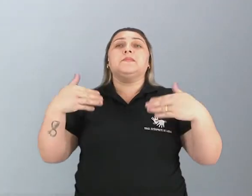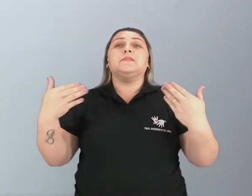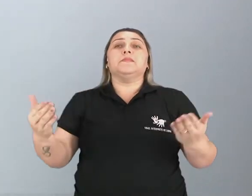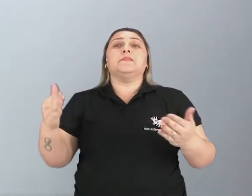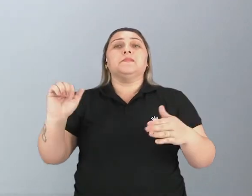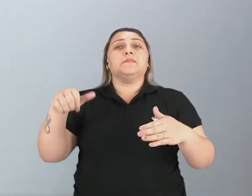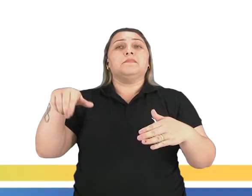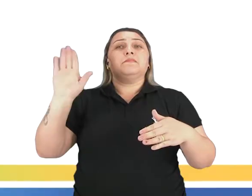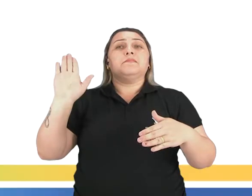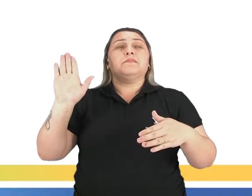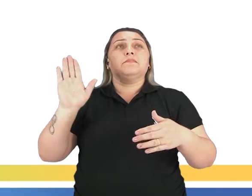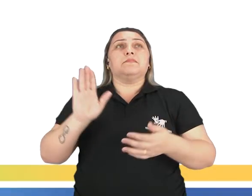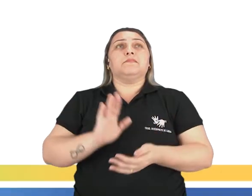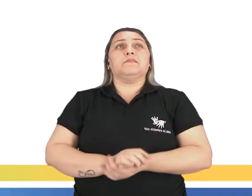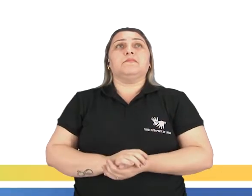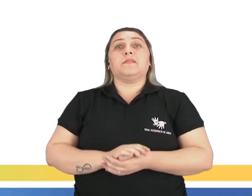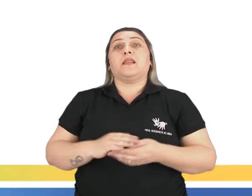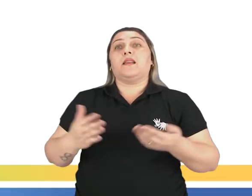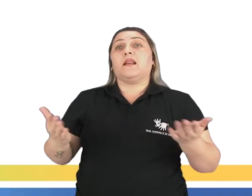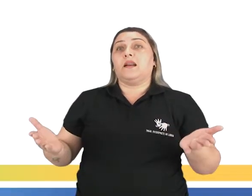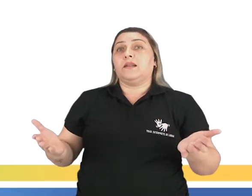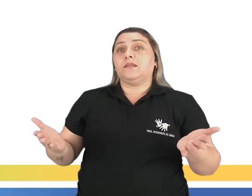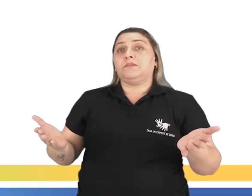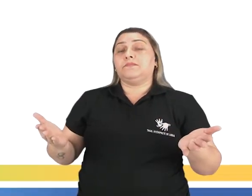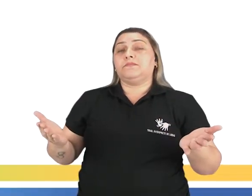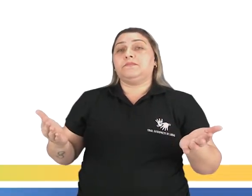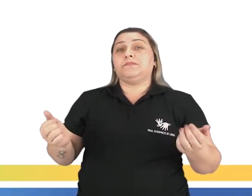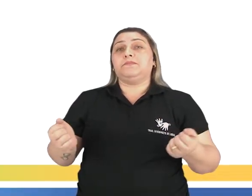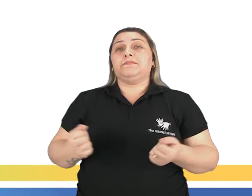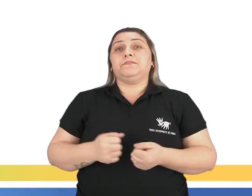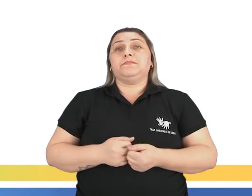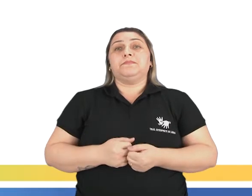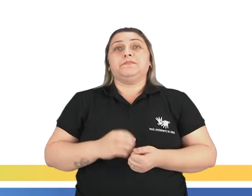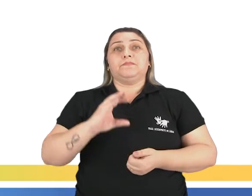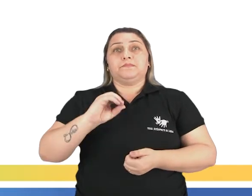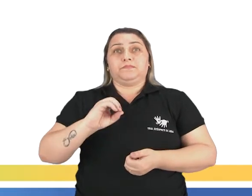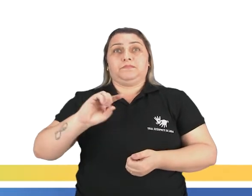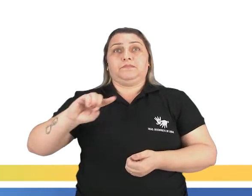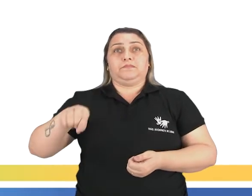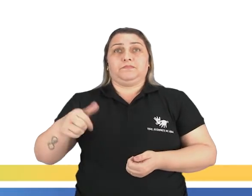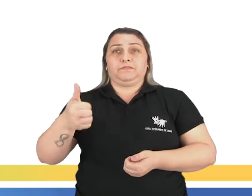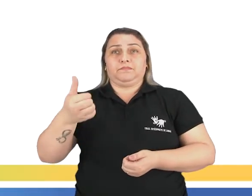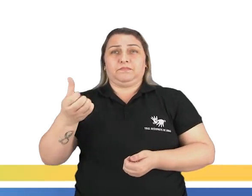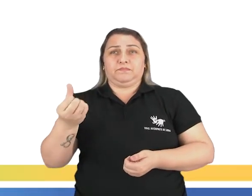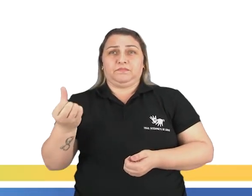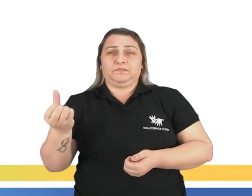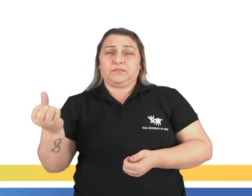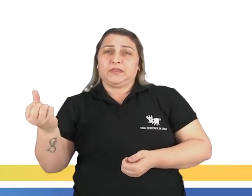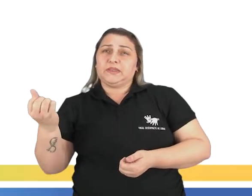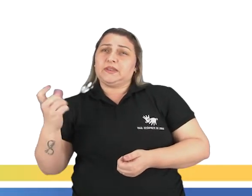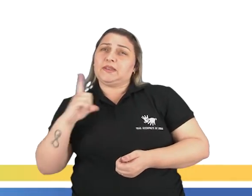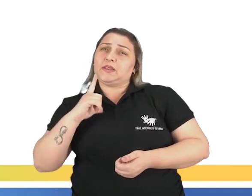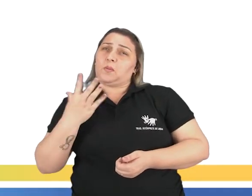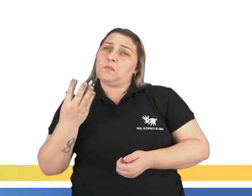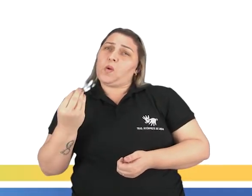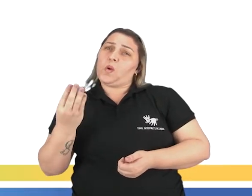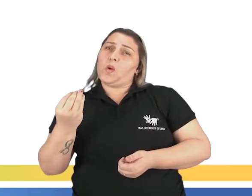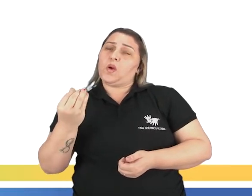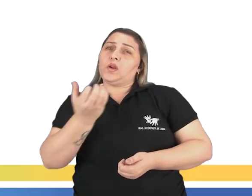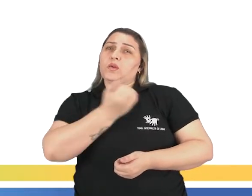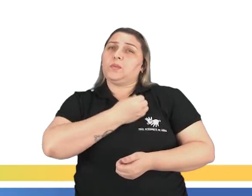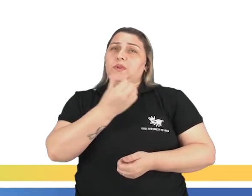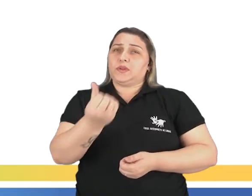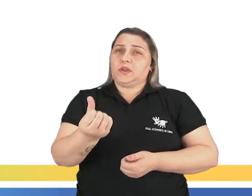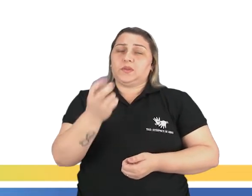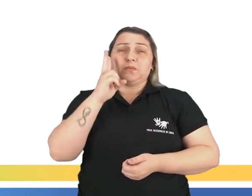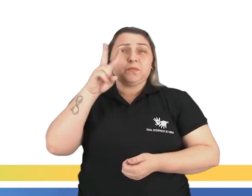é o maior? Ah, professora, deve ser o 0,16, porque tem um monte de número.